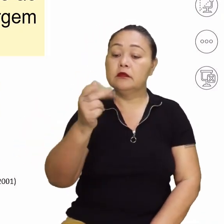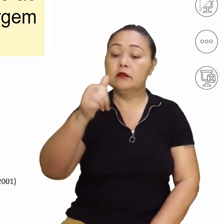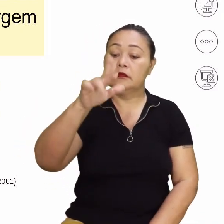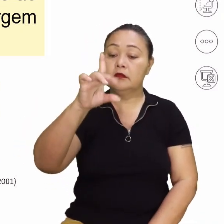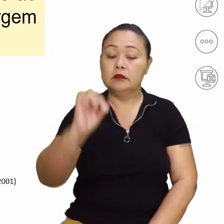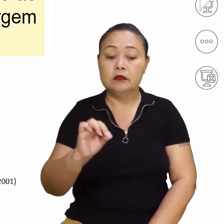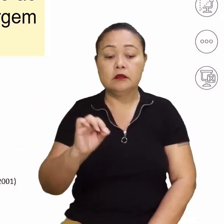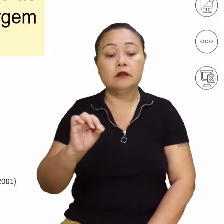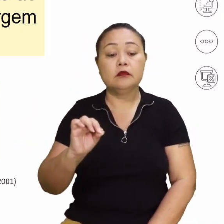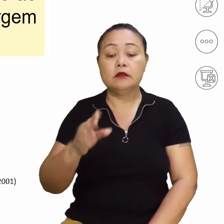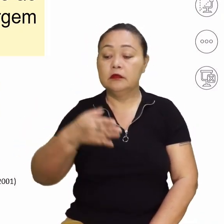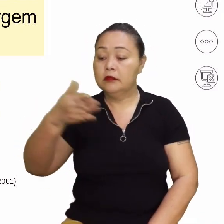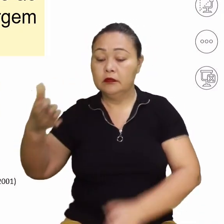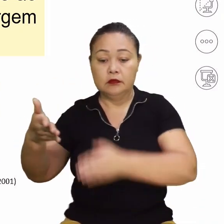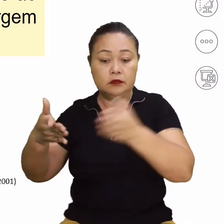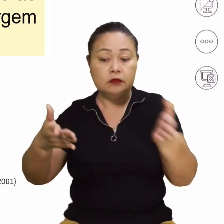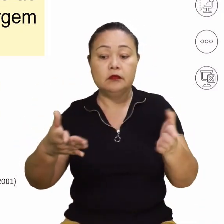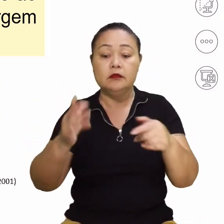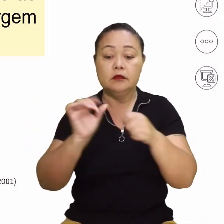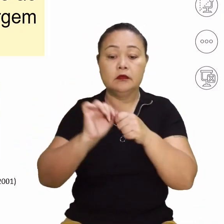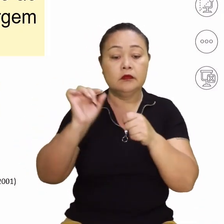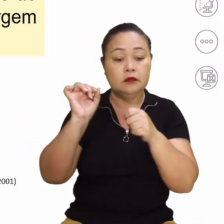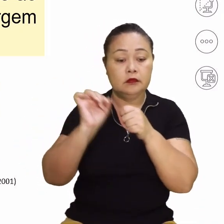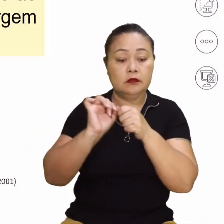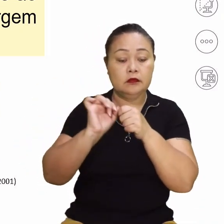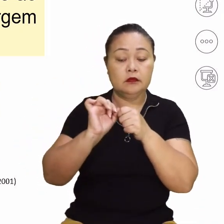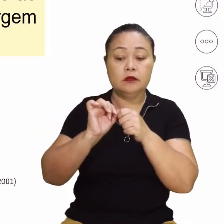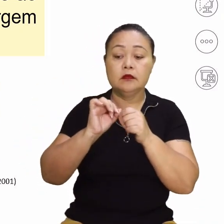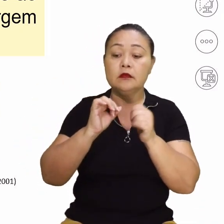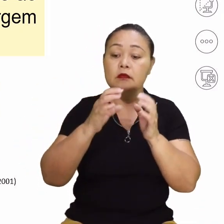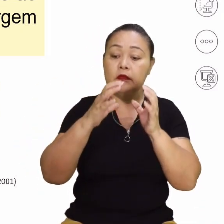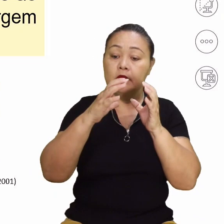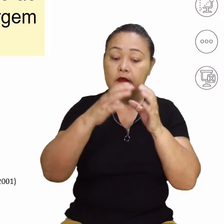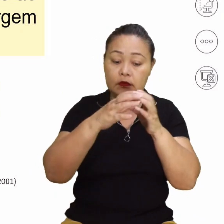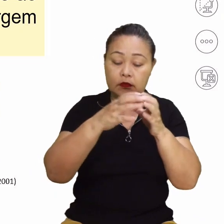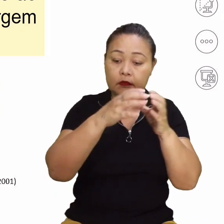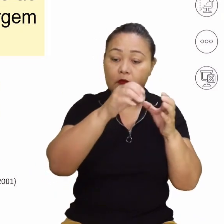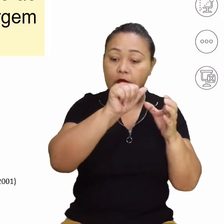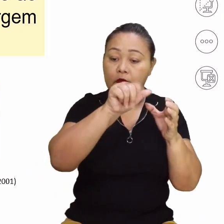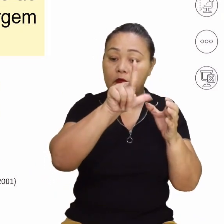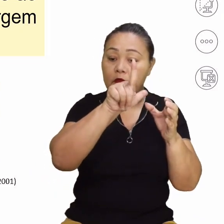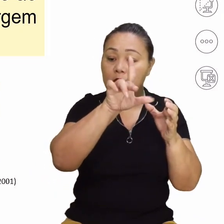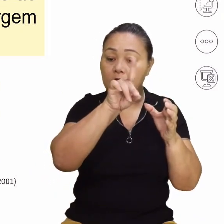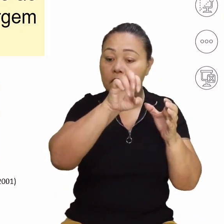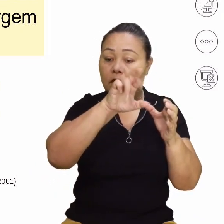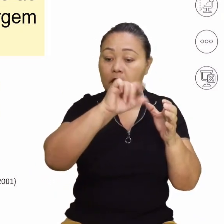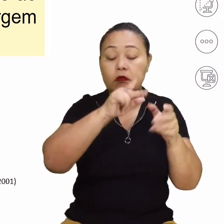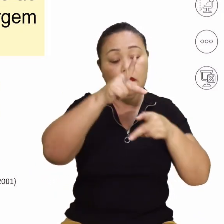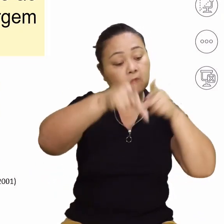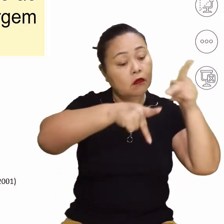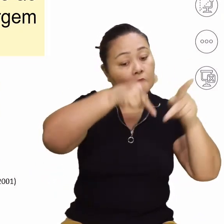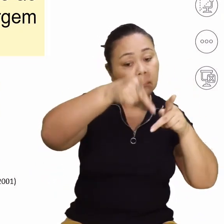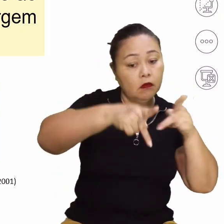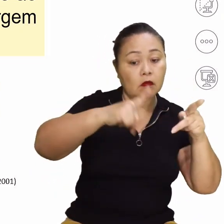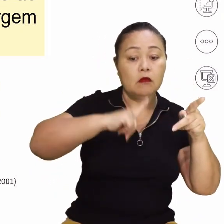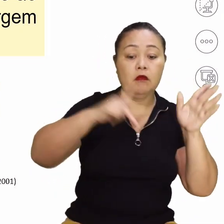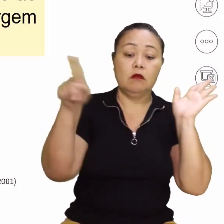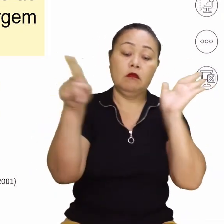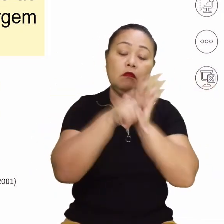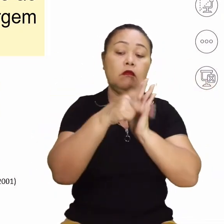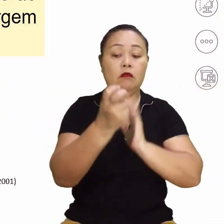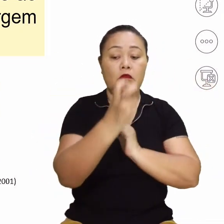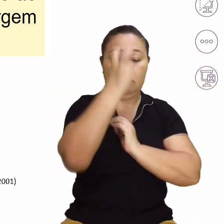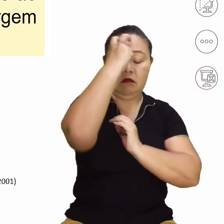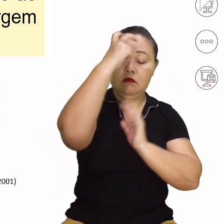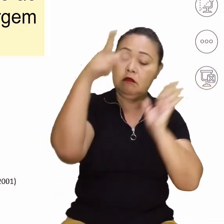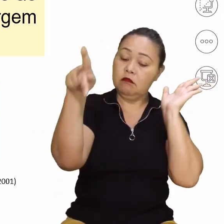entre usar áreas Gavião é feita entre as aldeias cada povo tem a sua própria